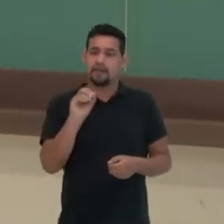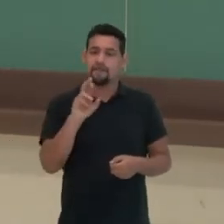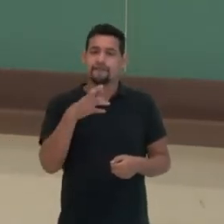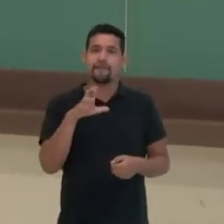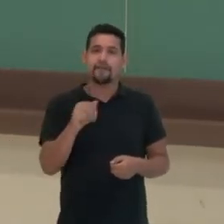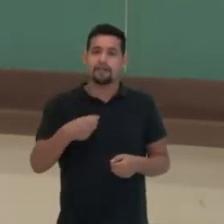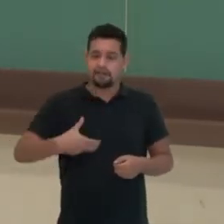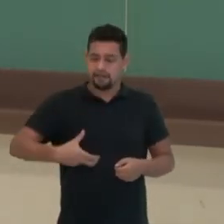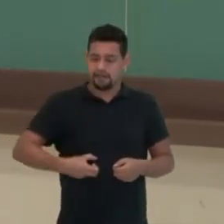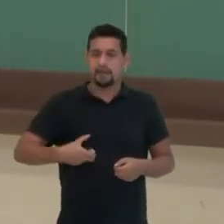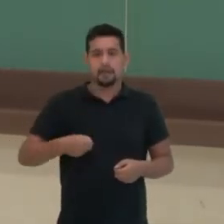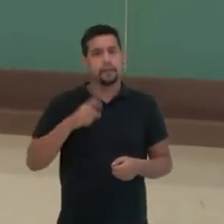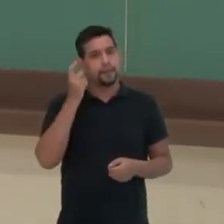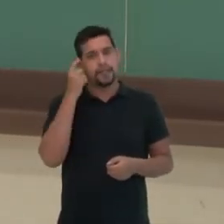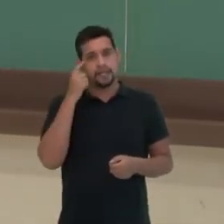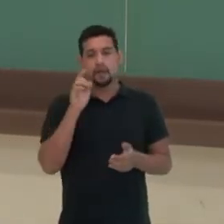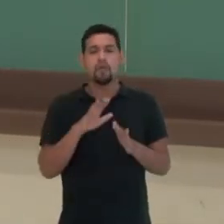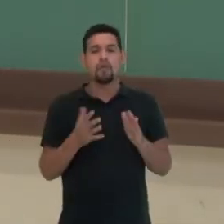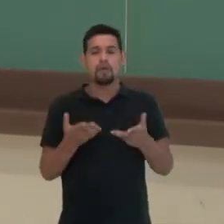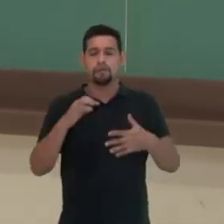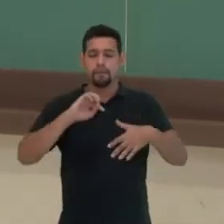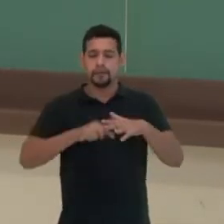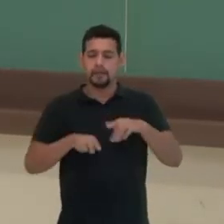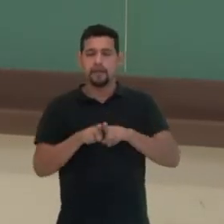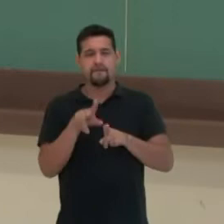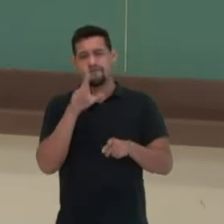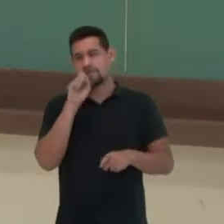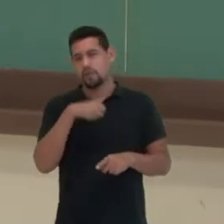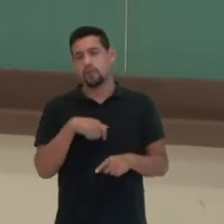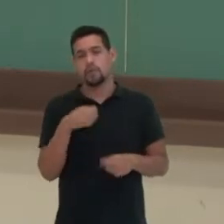que pensar, nossa, a intensidade da força